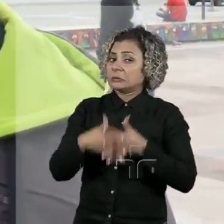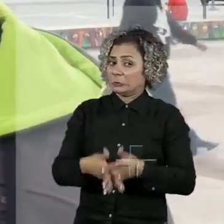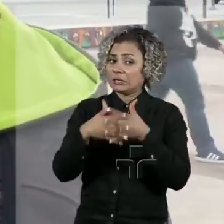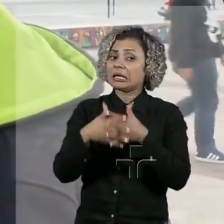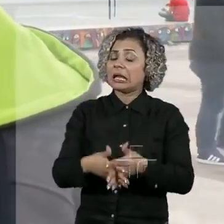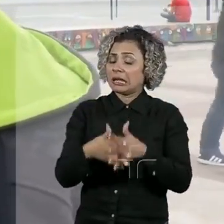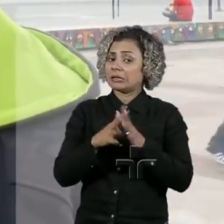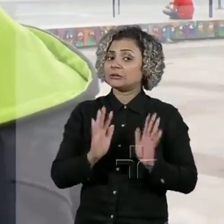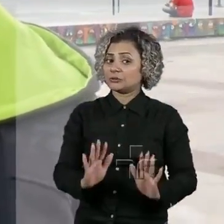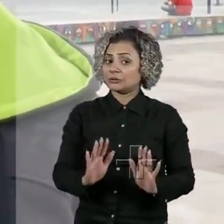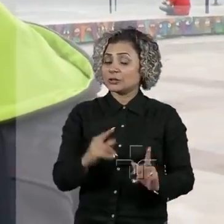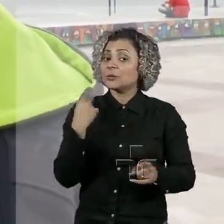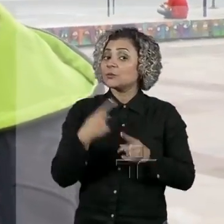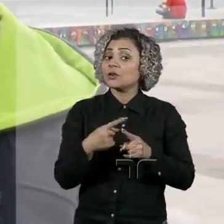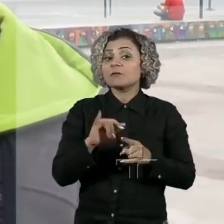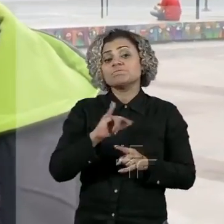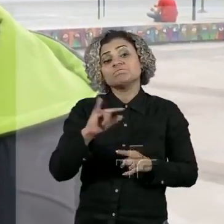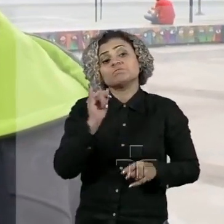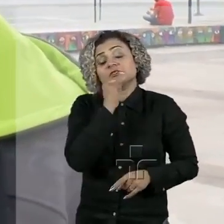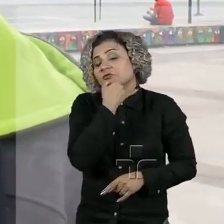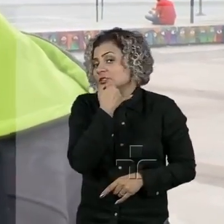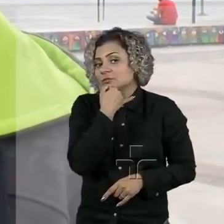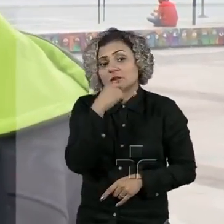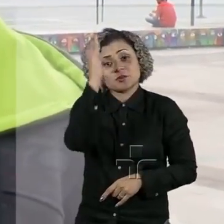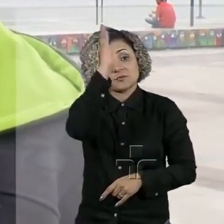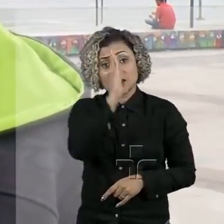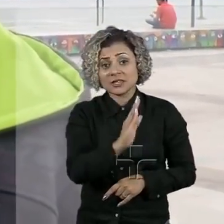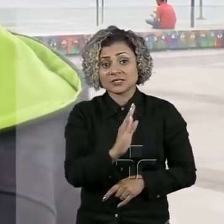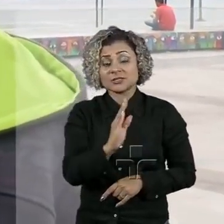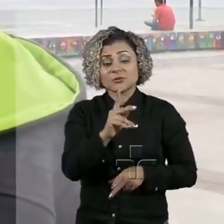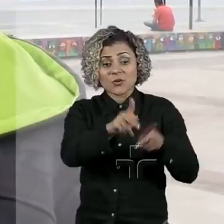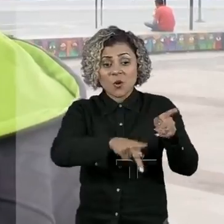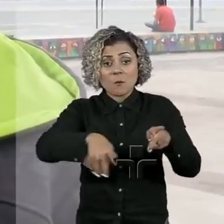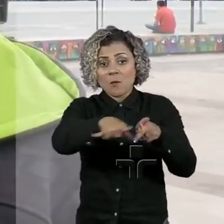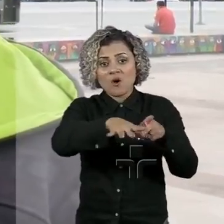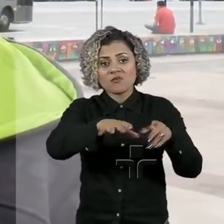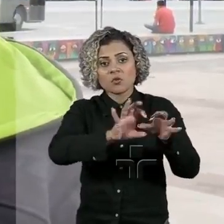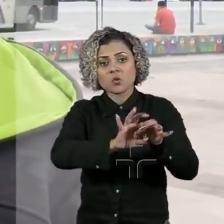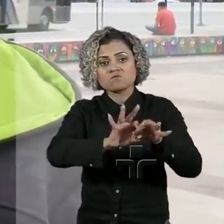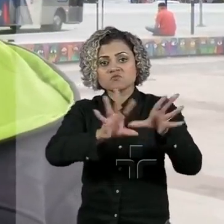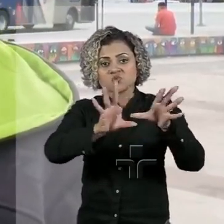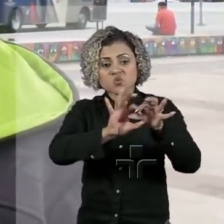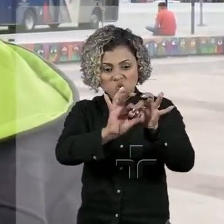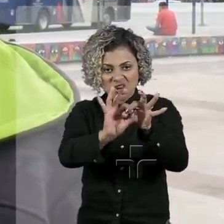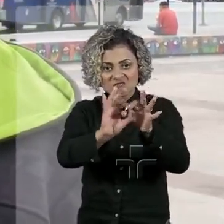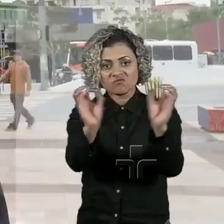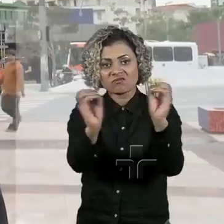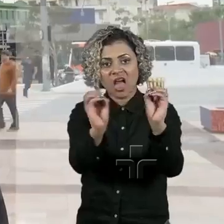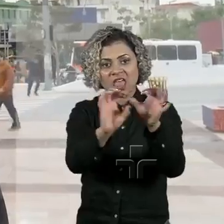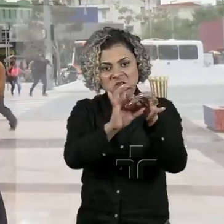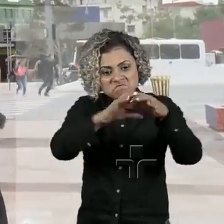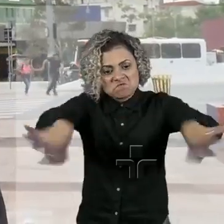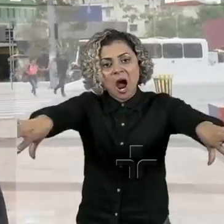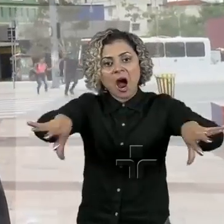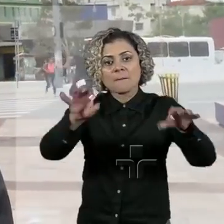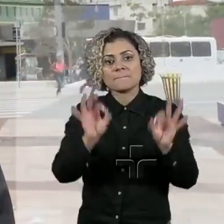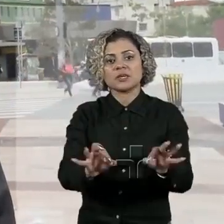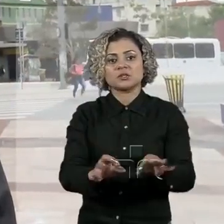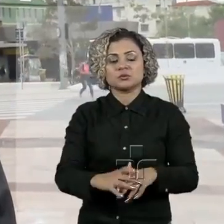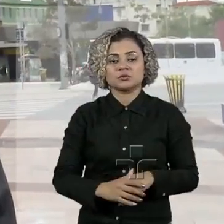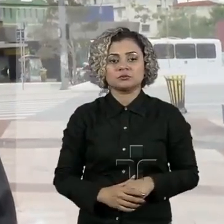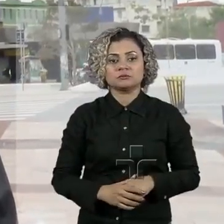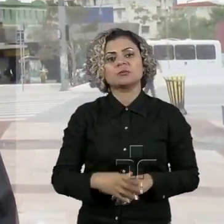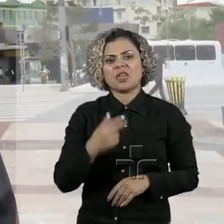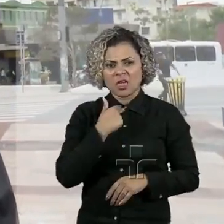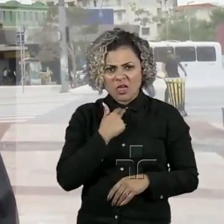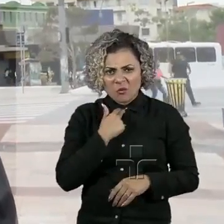seria, né? Mas, infelizmente, o povo brasileiro é desunido por natureza. Eu não acho que seja